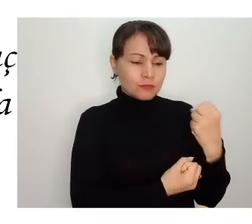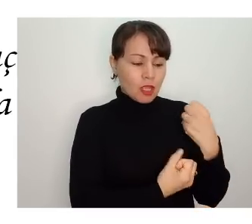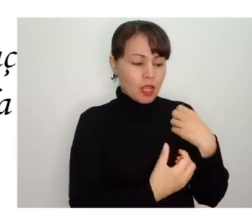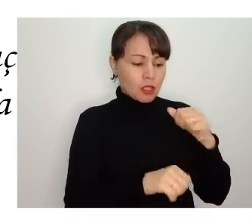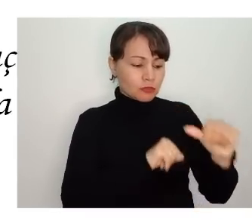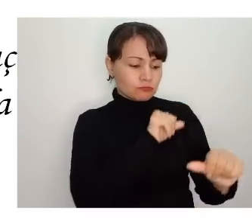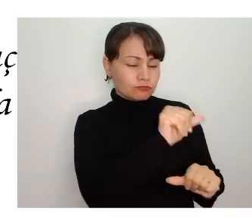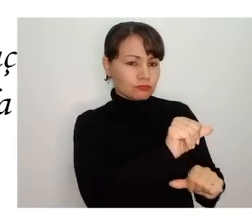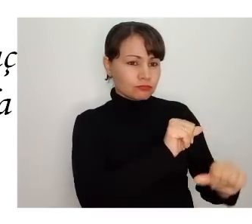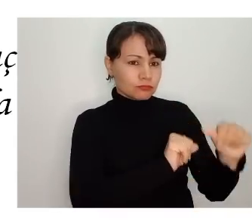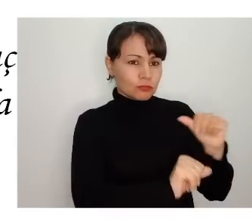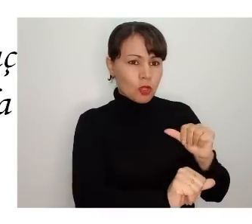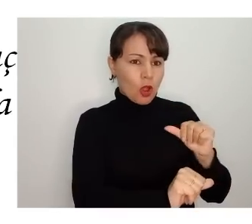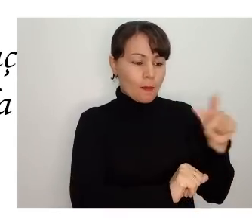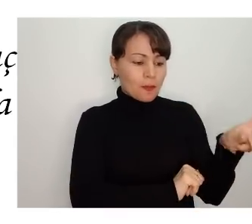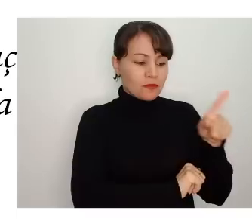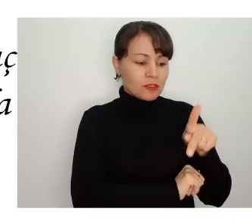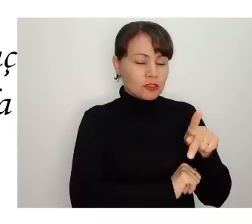para o aluno,